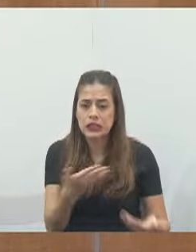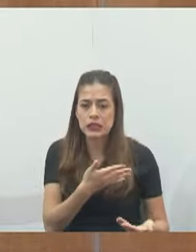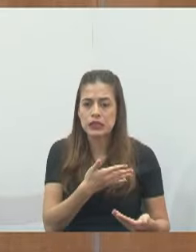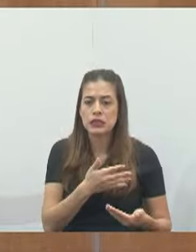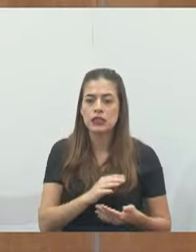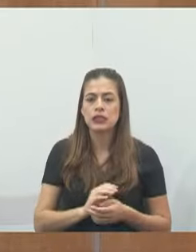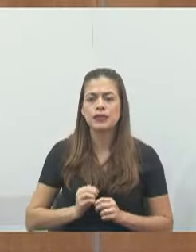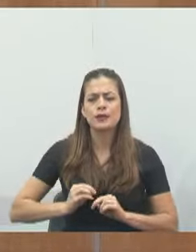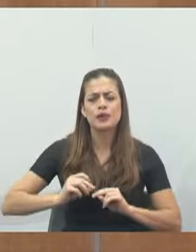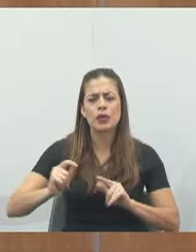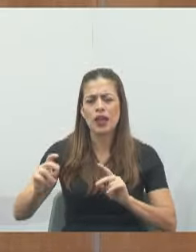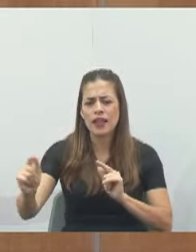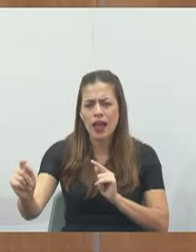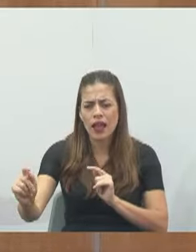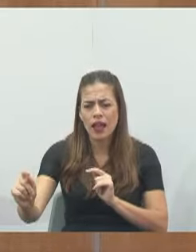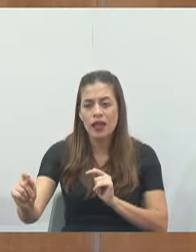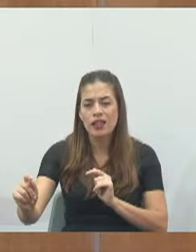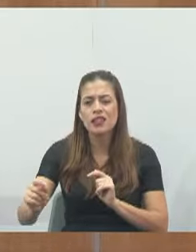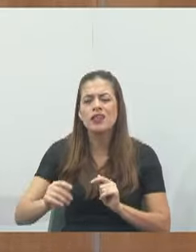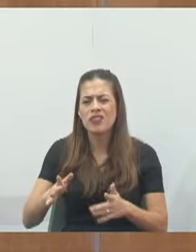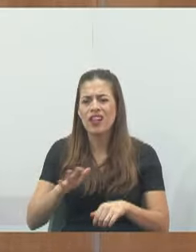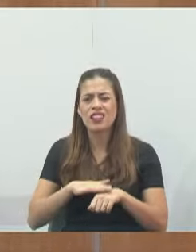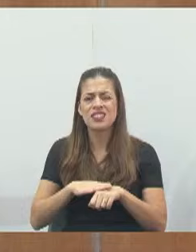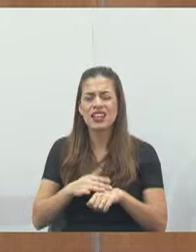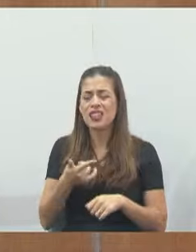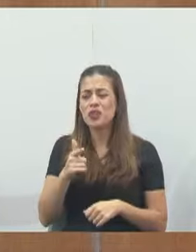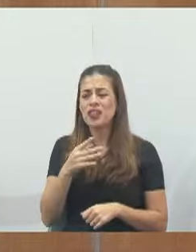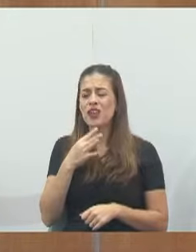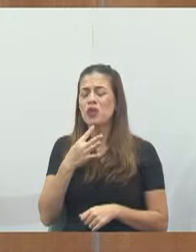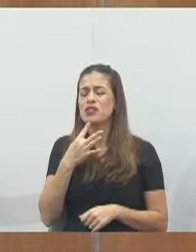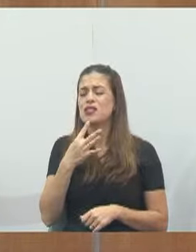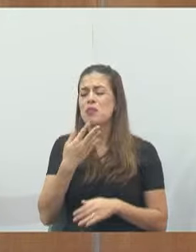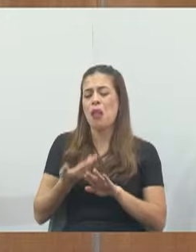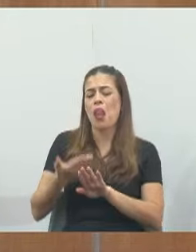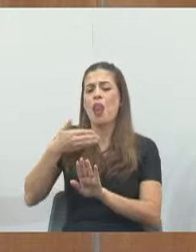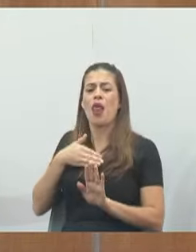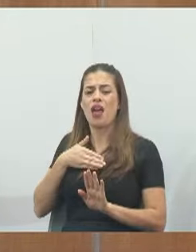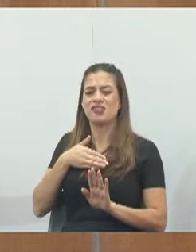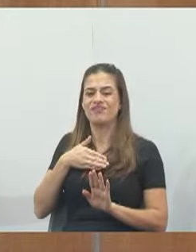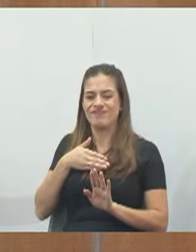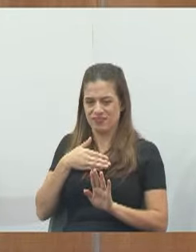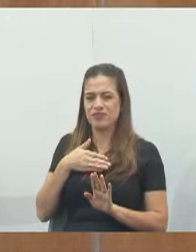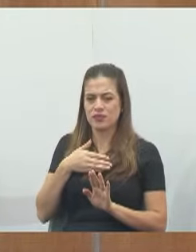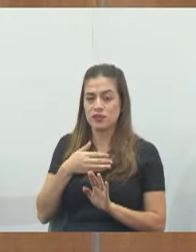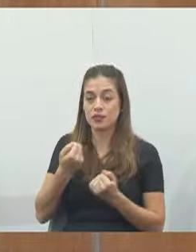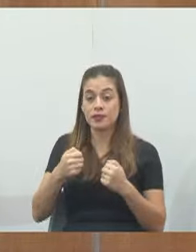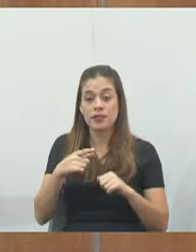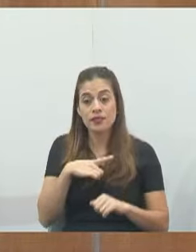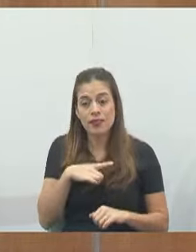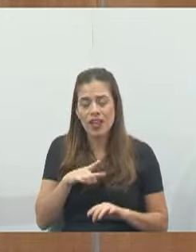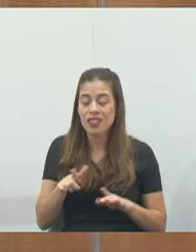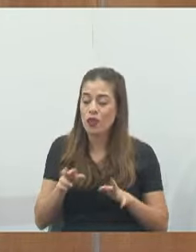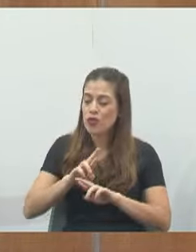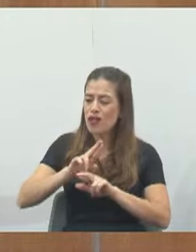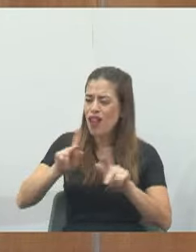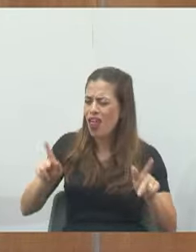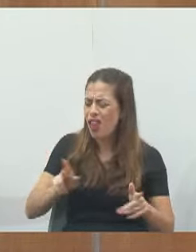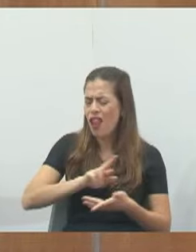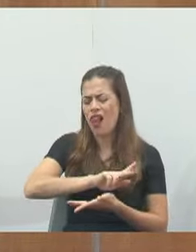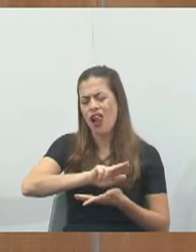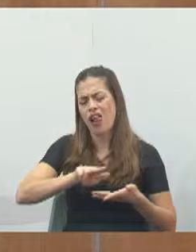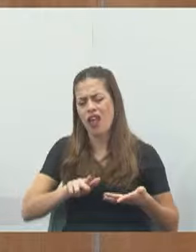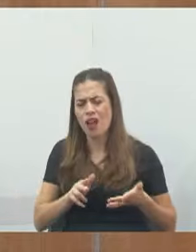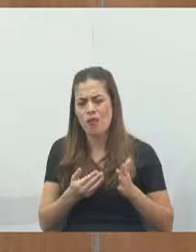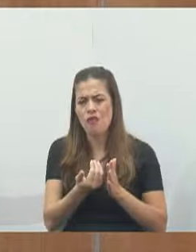muito, vamos fazer, sem ter um conhecimento por detrás da ação. Então, existem diferentes formas, de